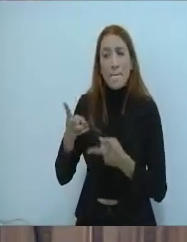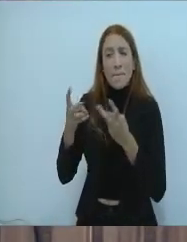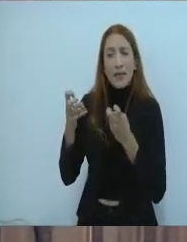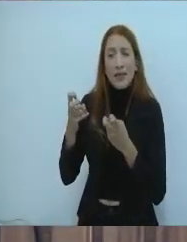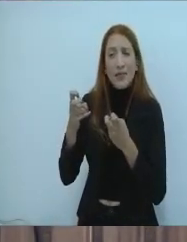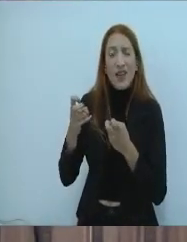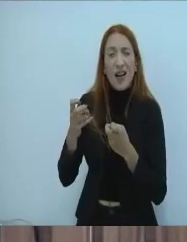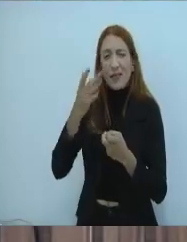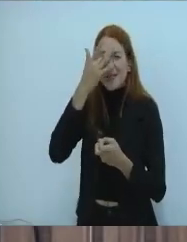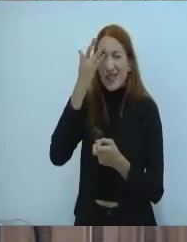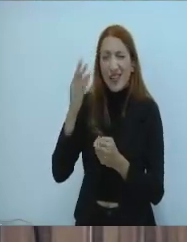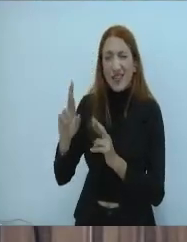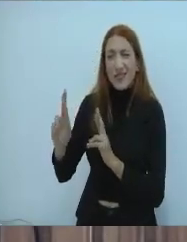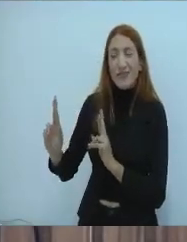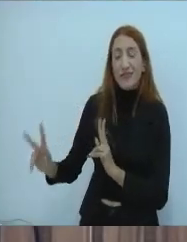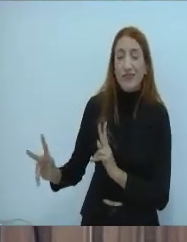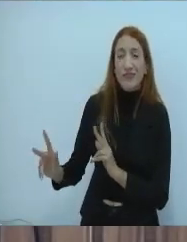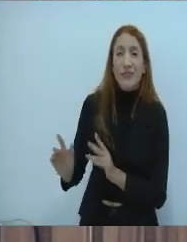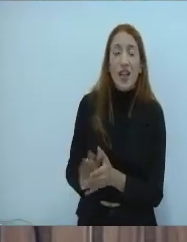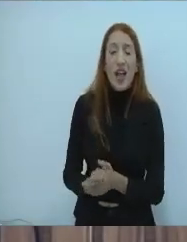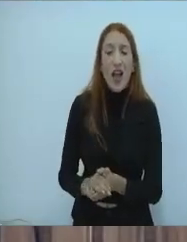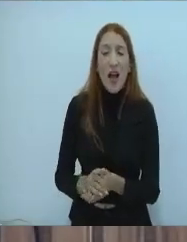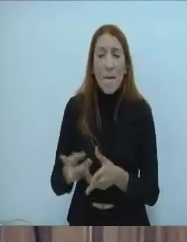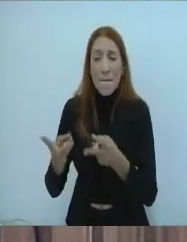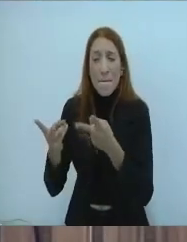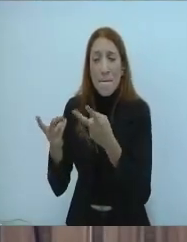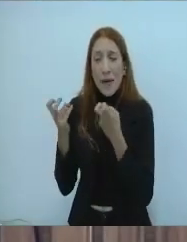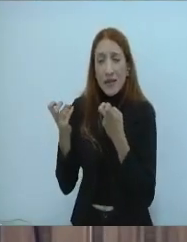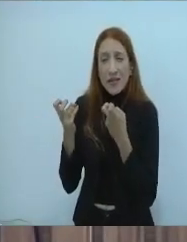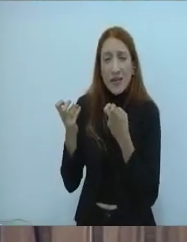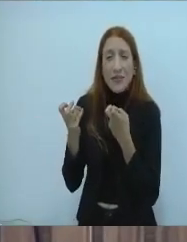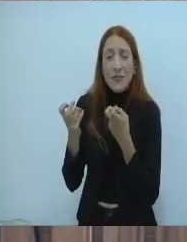desqualificada fazer uma incursão até